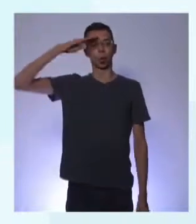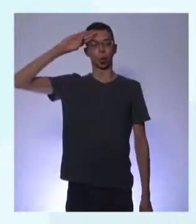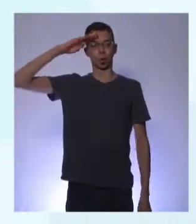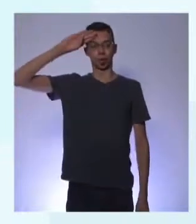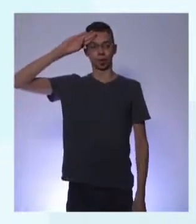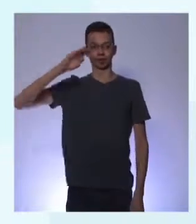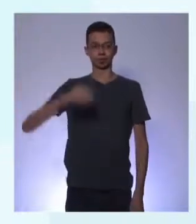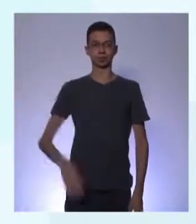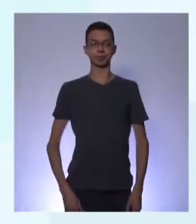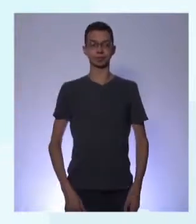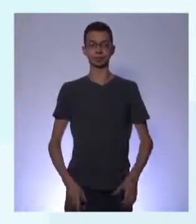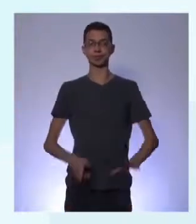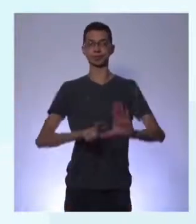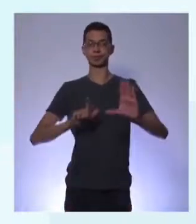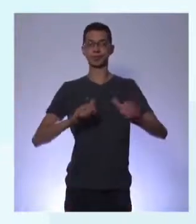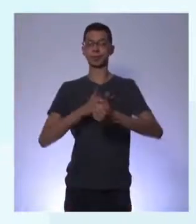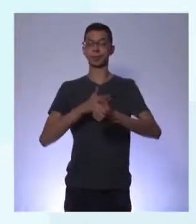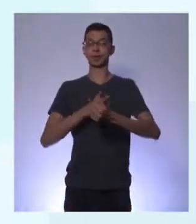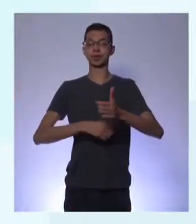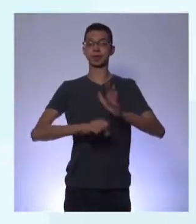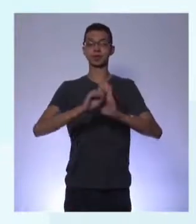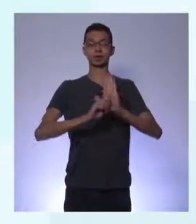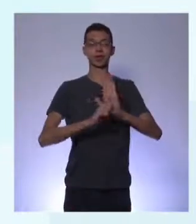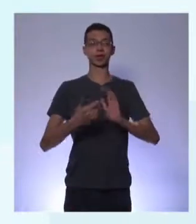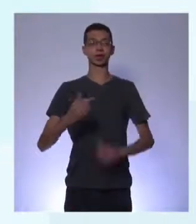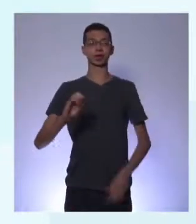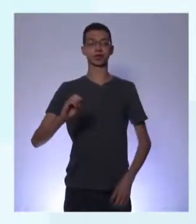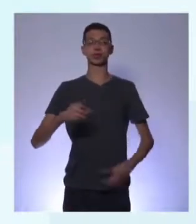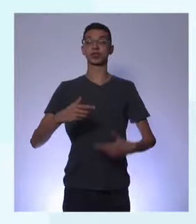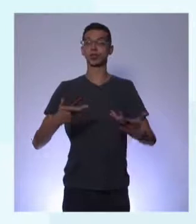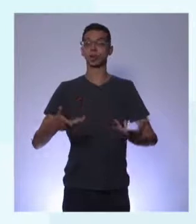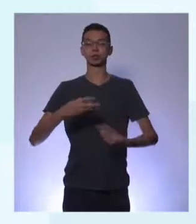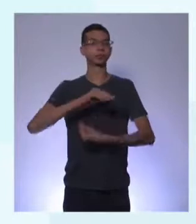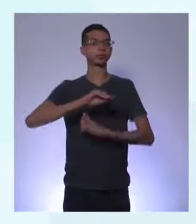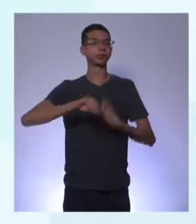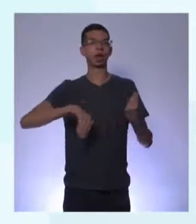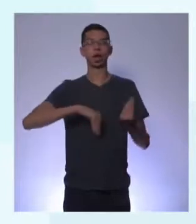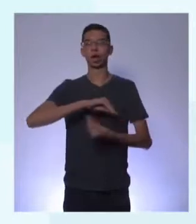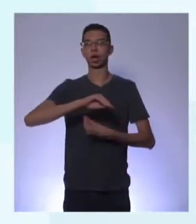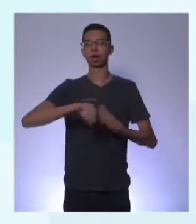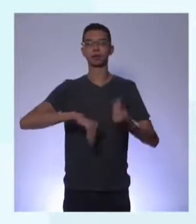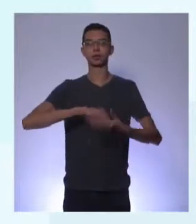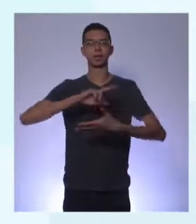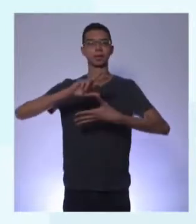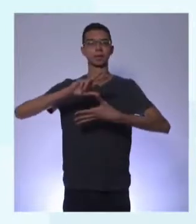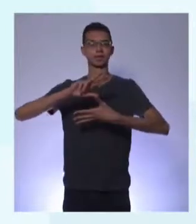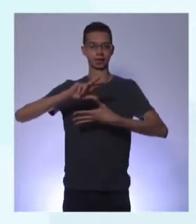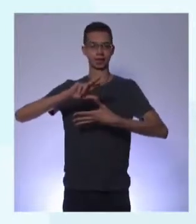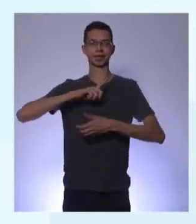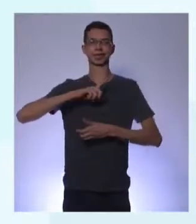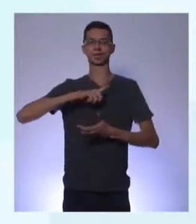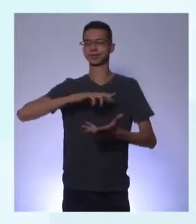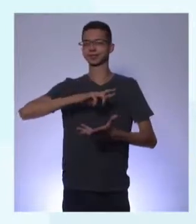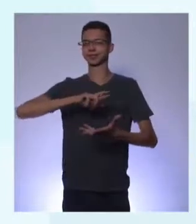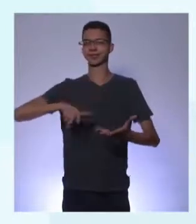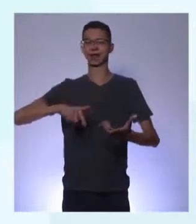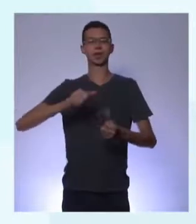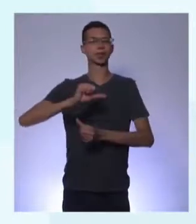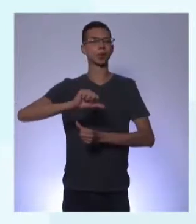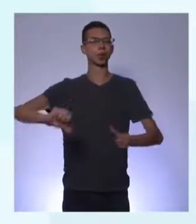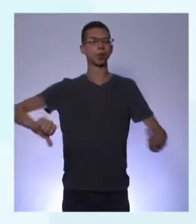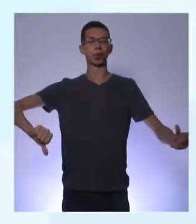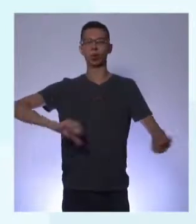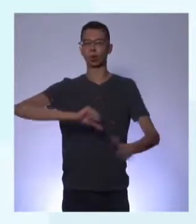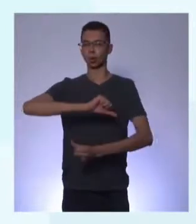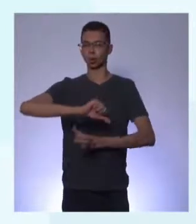Então, é um caldeirão ali a América Latina, com todas essas